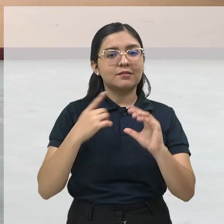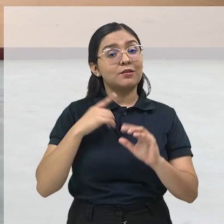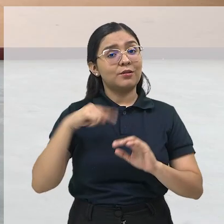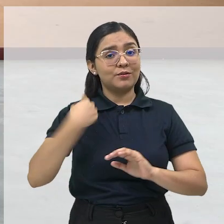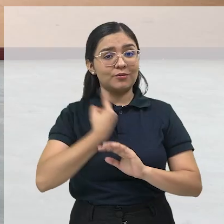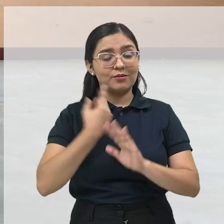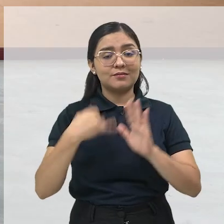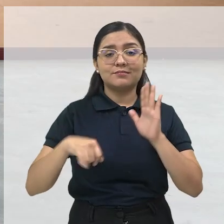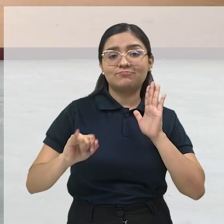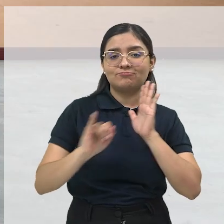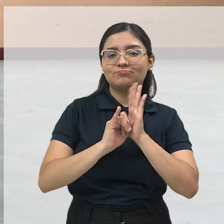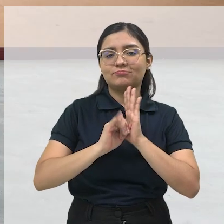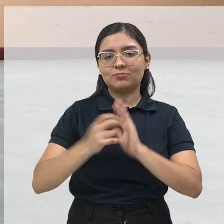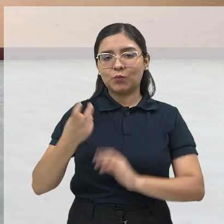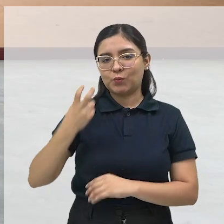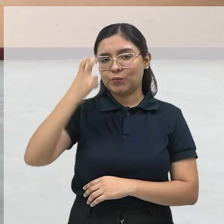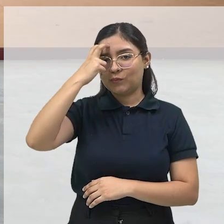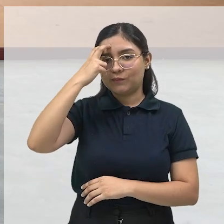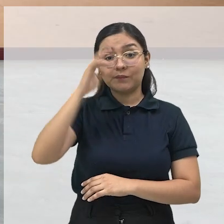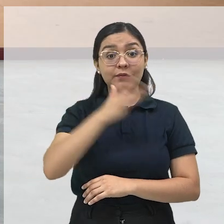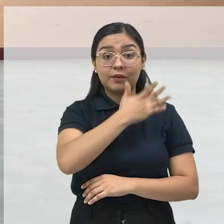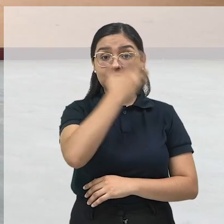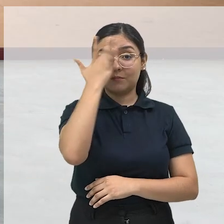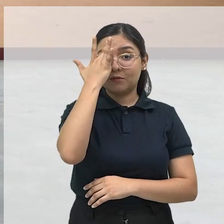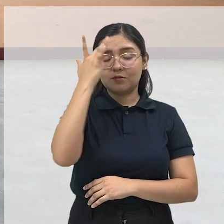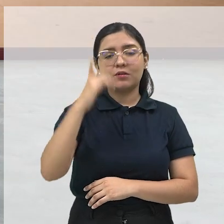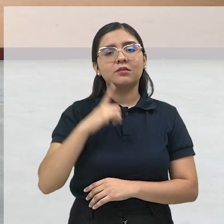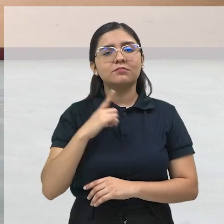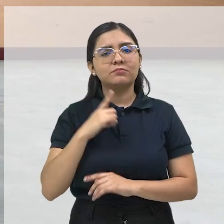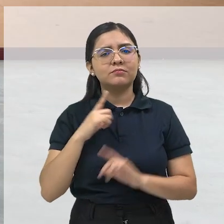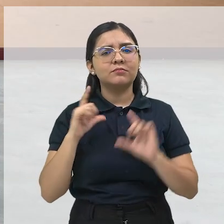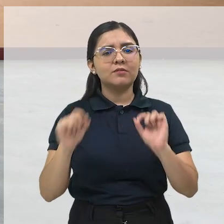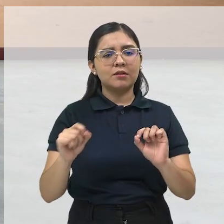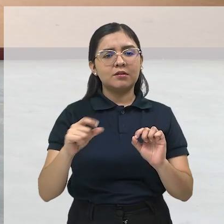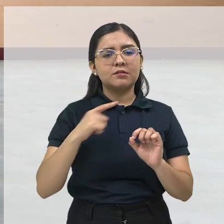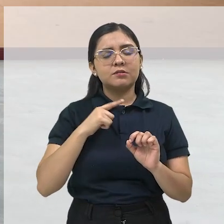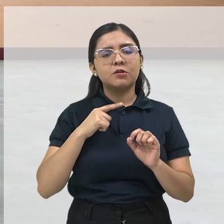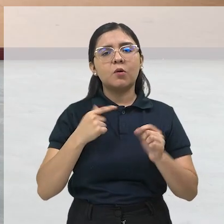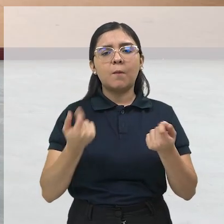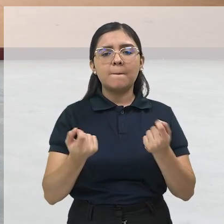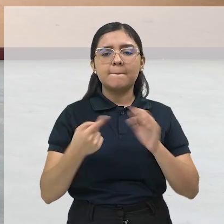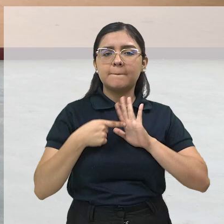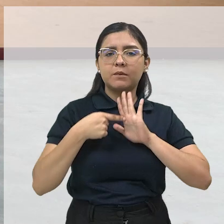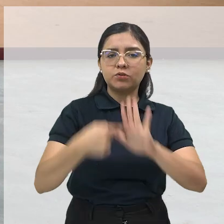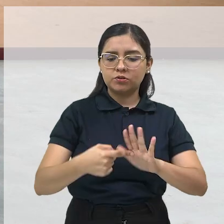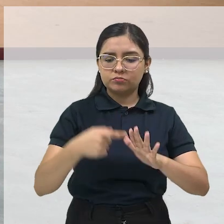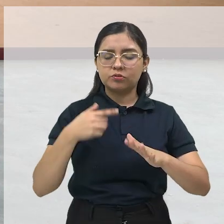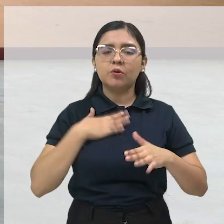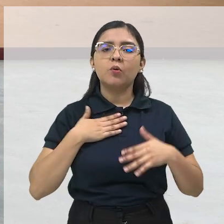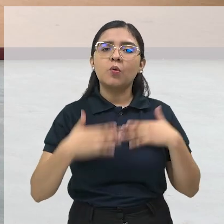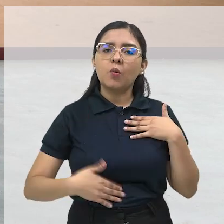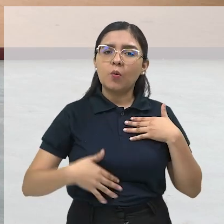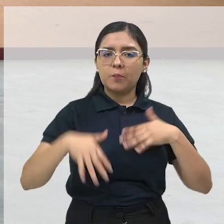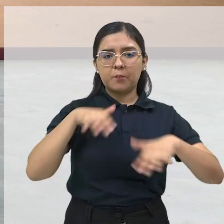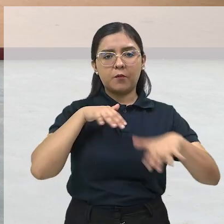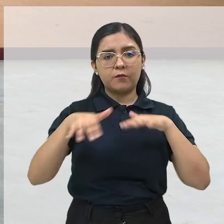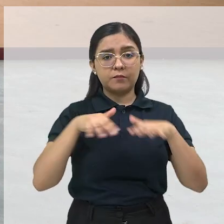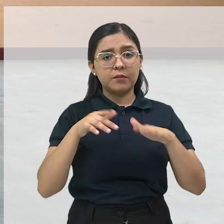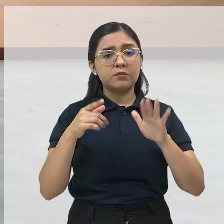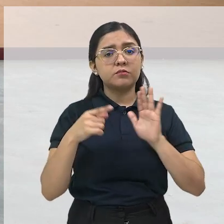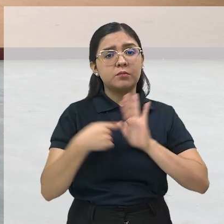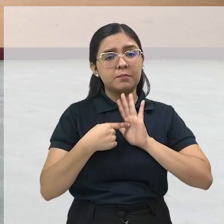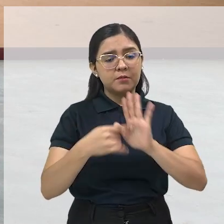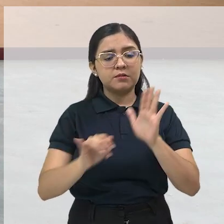nossa identidade cultural. Então, as pessoas acabam trazendo, através da sua movimentação, elementos da sua